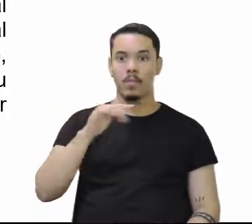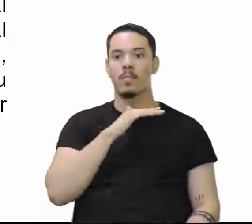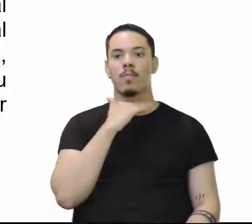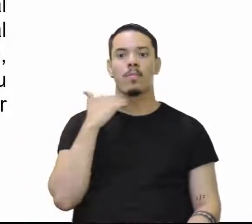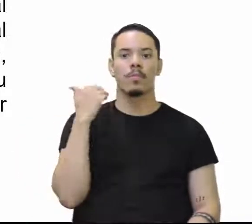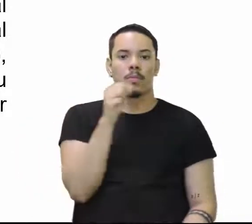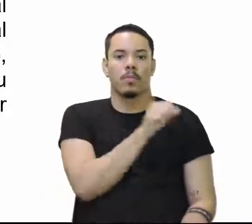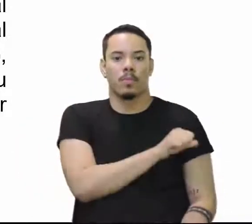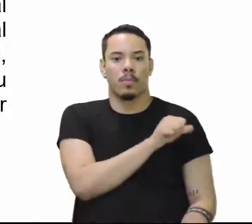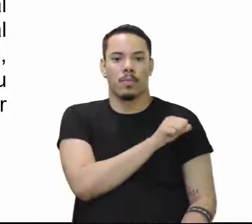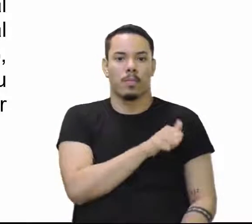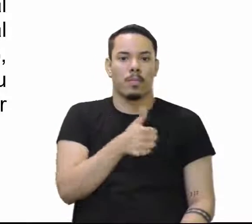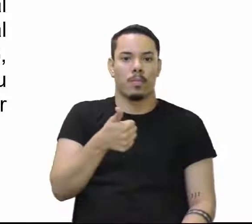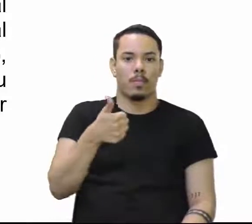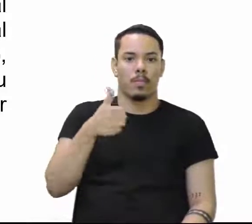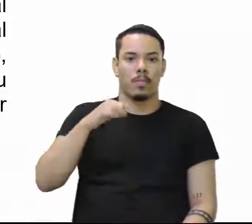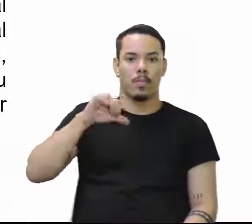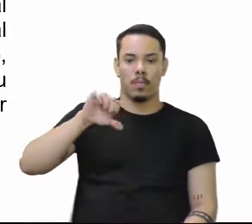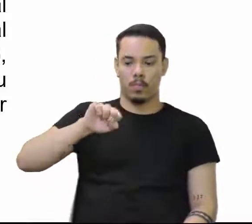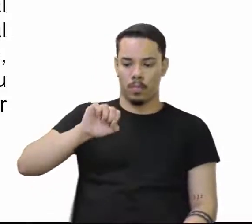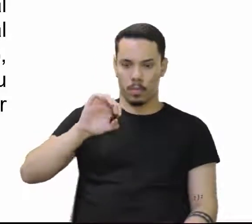em 1980.